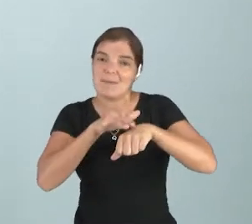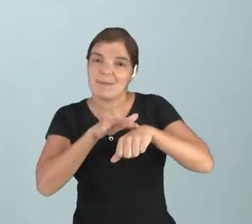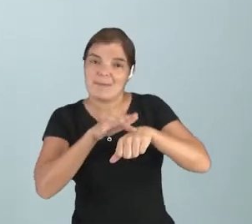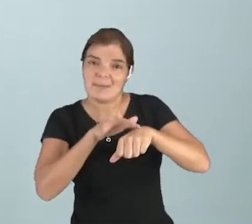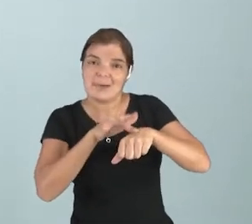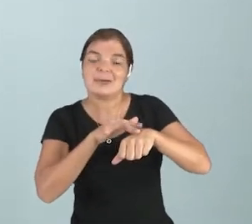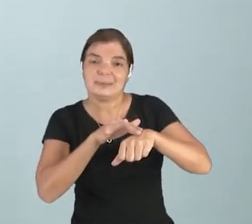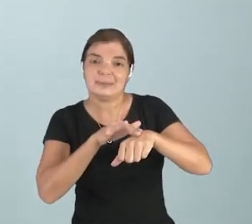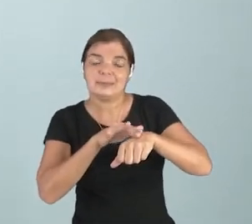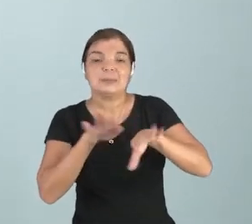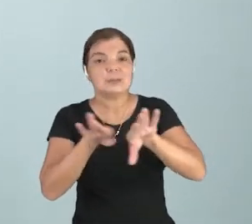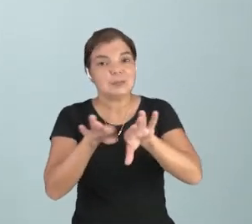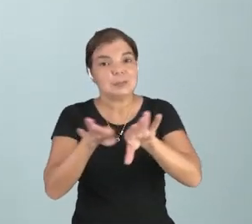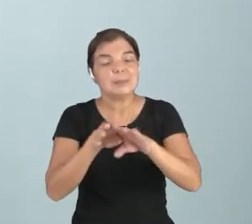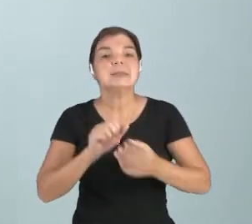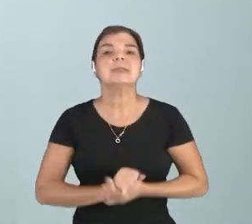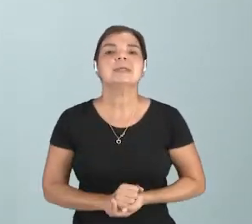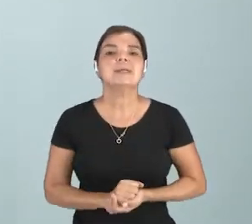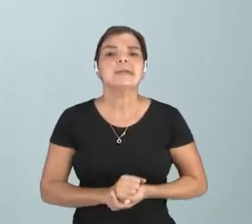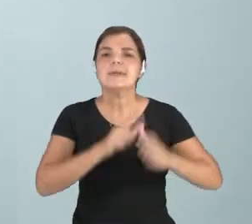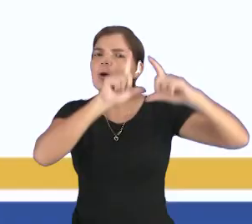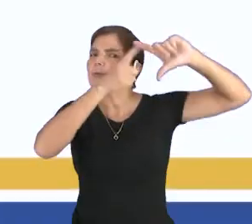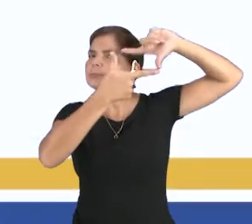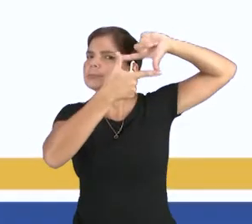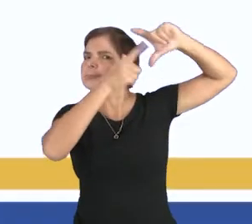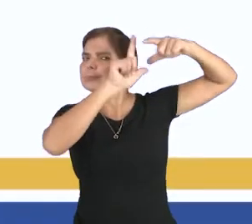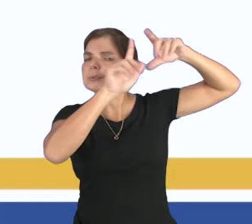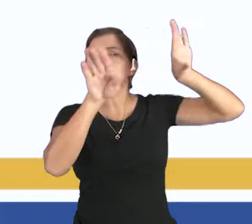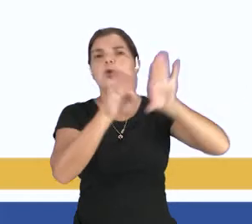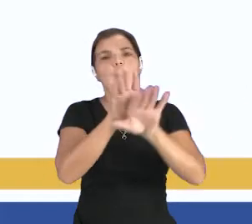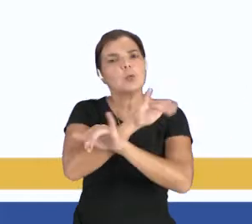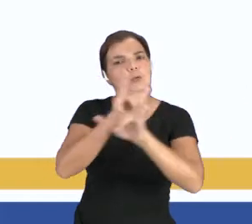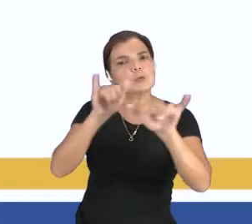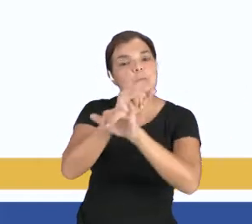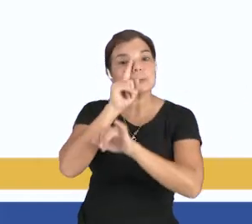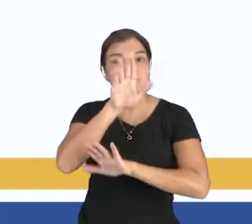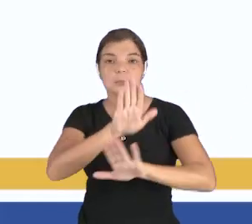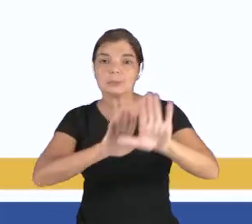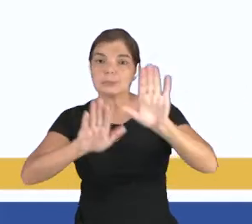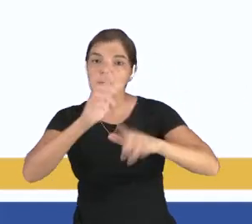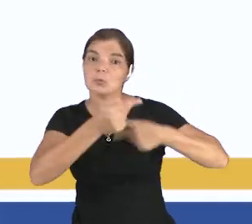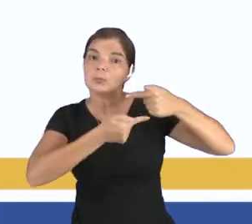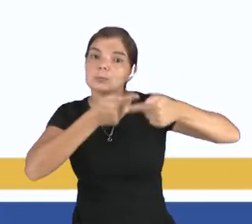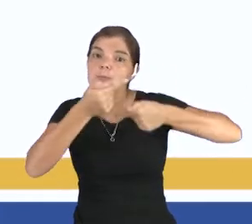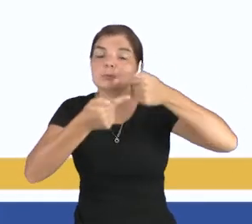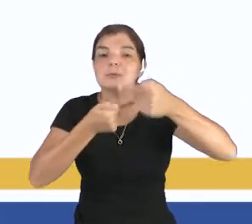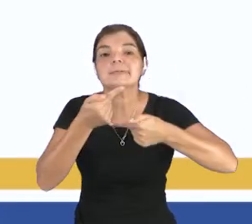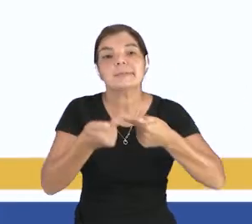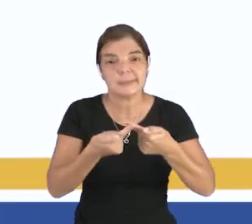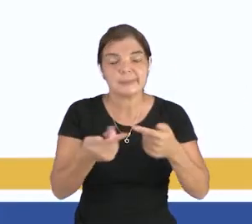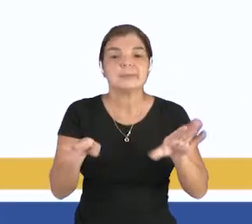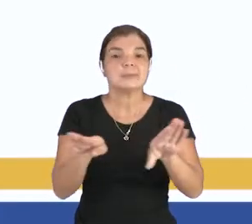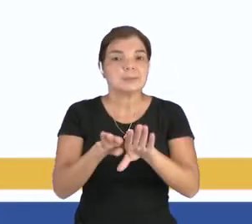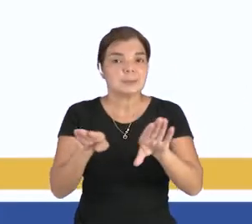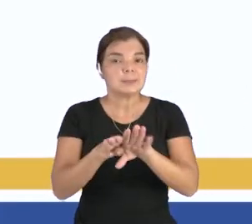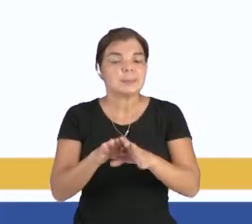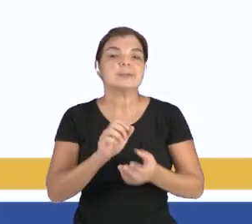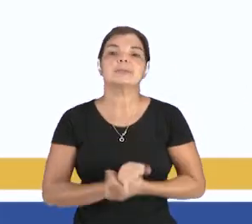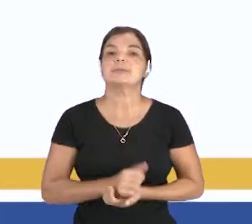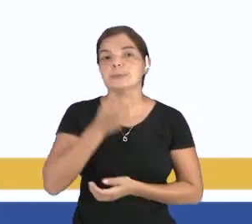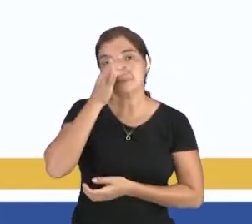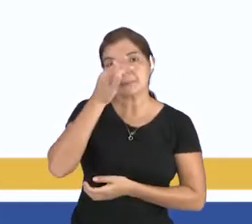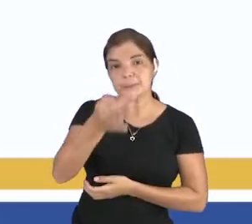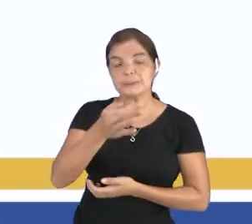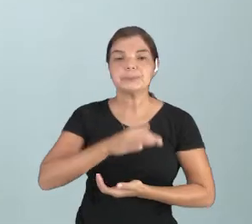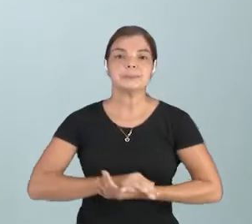doença ou dessa síndrome, e vai calcular e comunicar os riscos genéticos de recorrência, né, em gerações